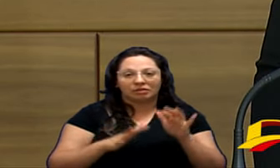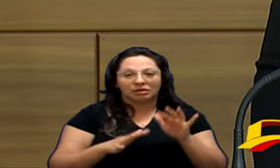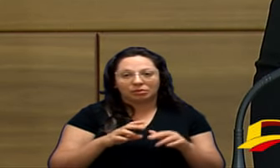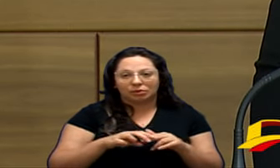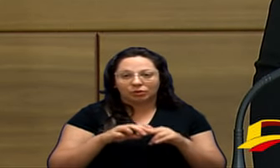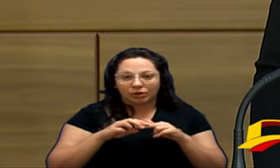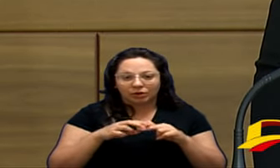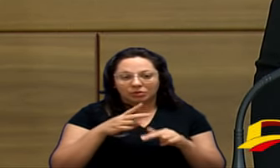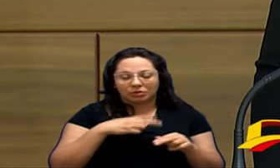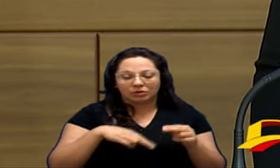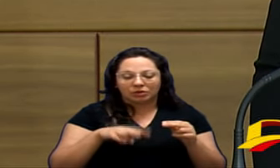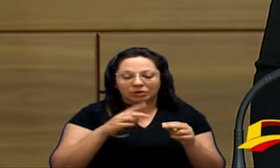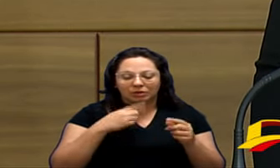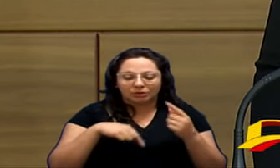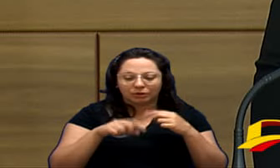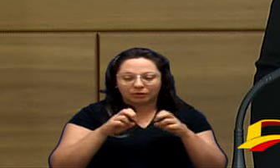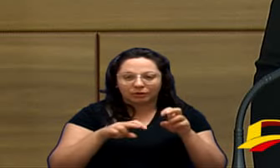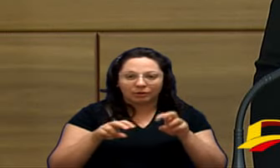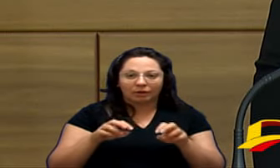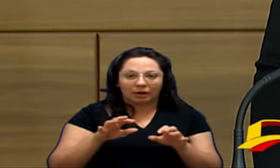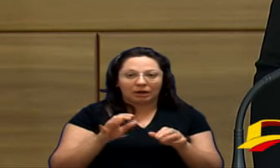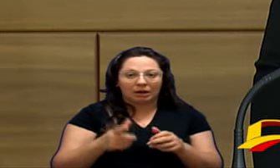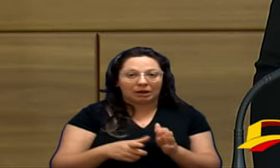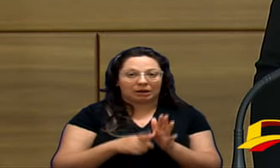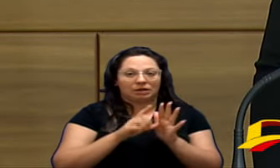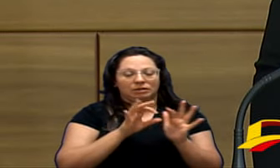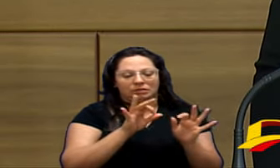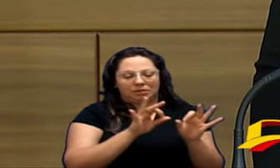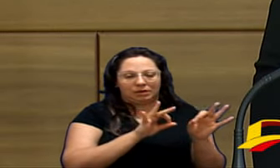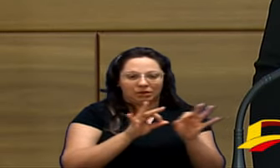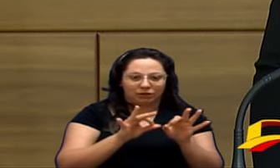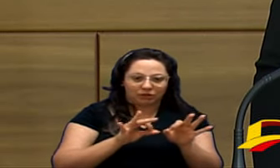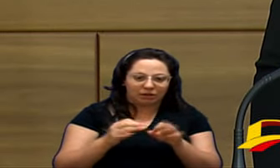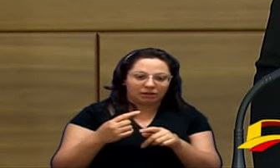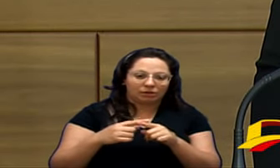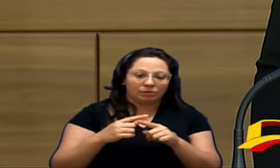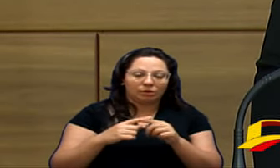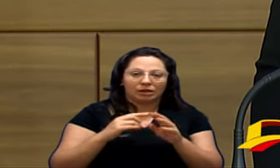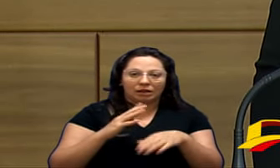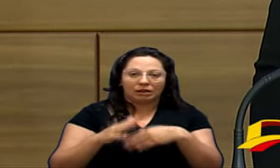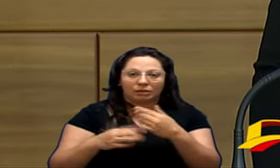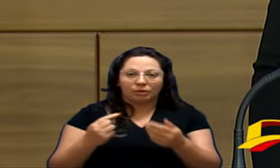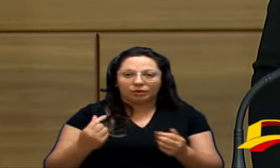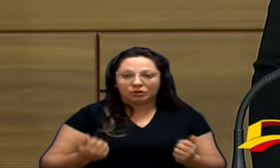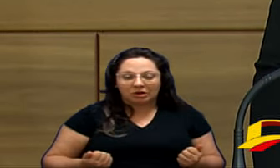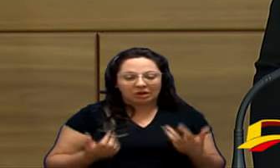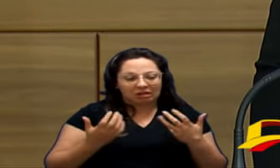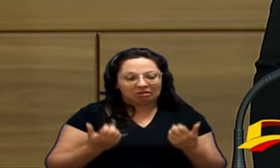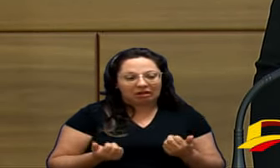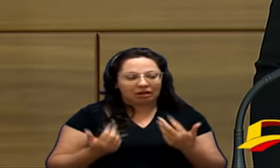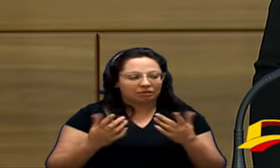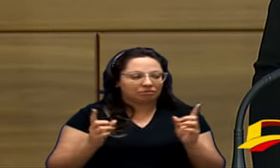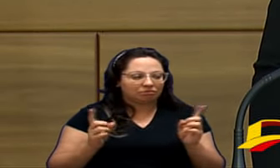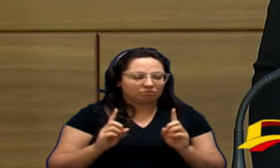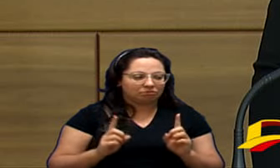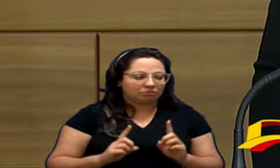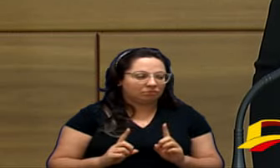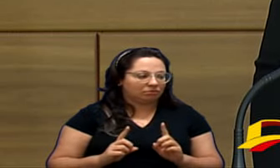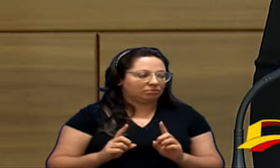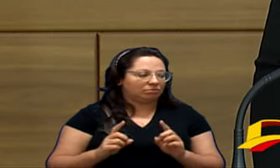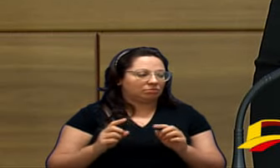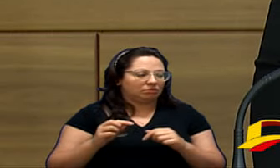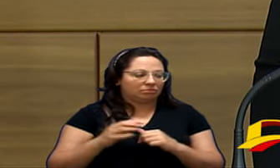as nossas ações elas são planejadas elas são direcionadas para que não haja dispêndio de recursos né Patrulhamento deslocamento necessário